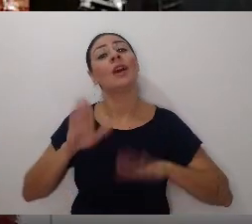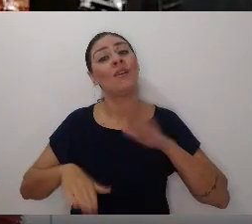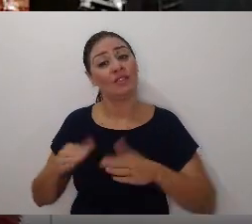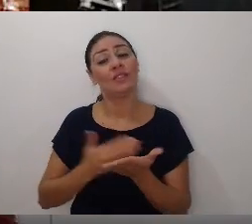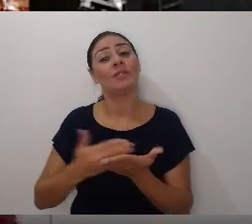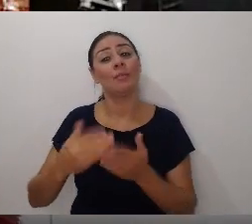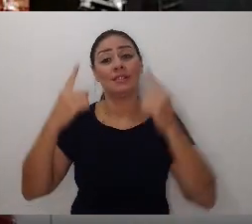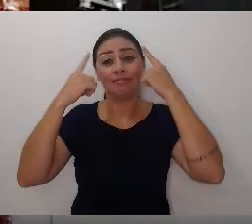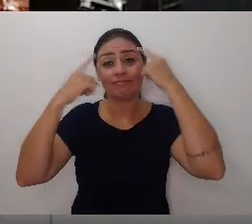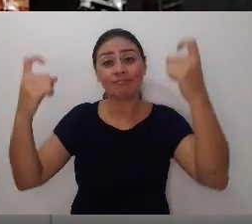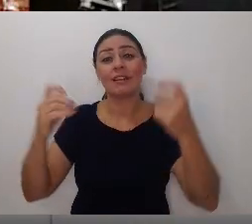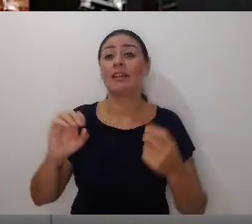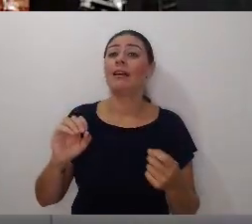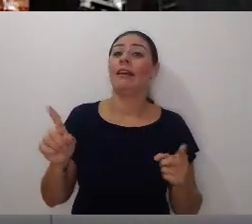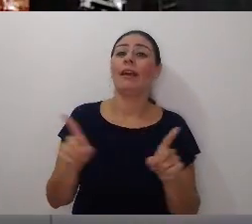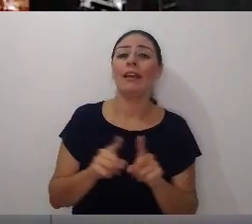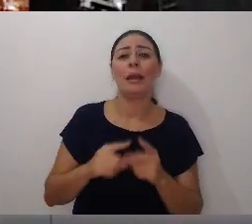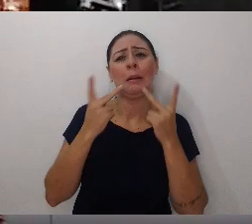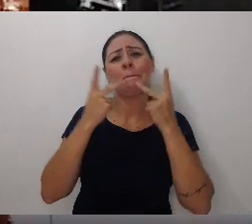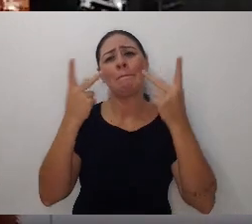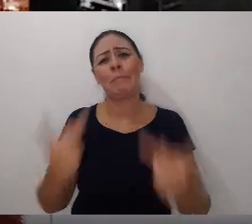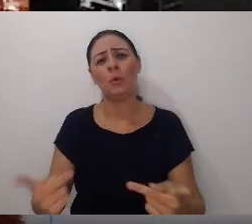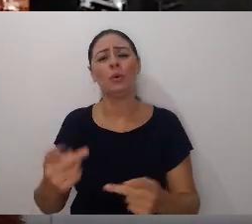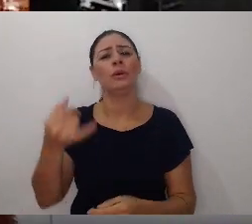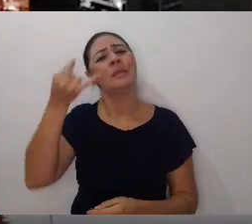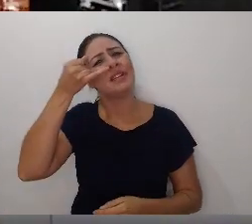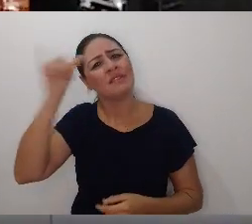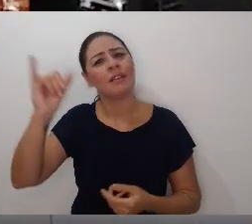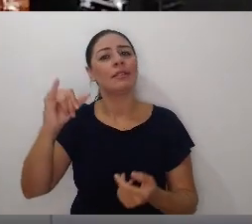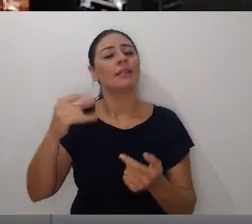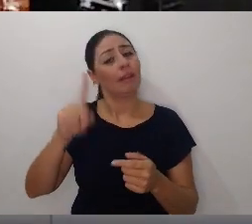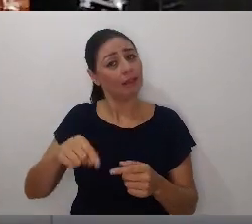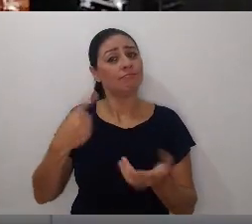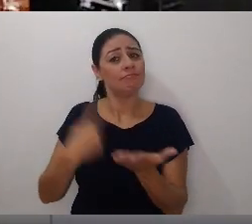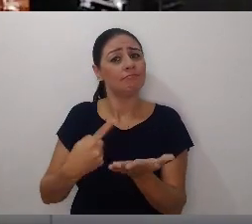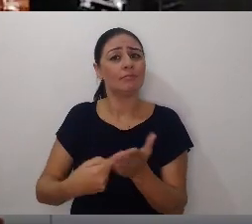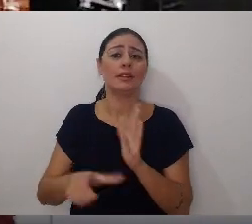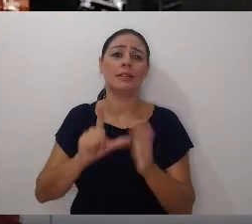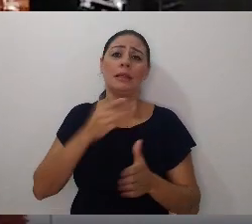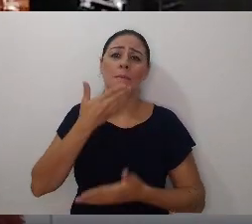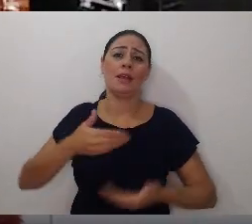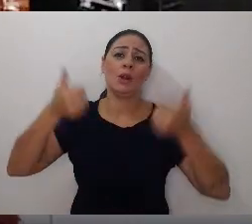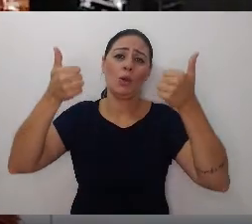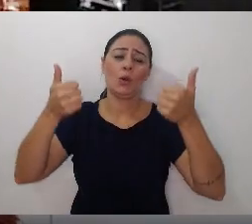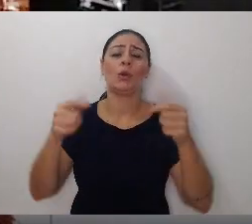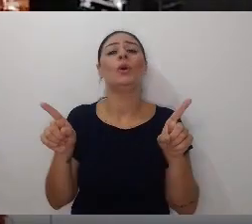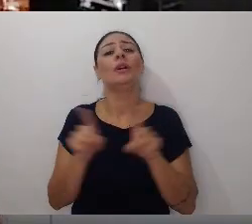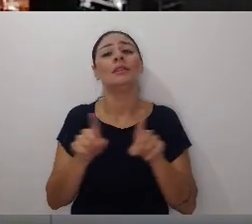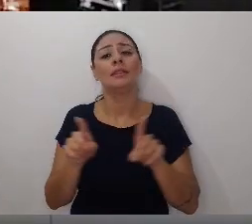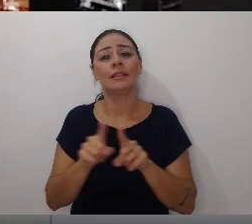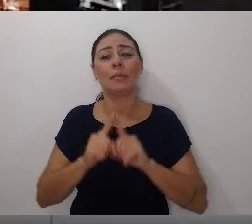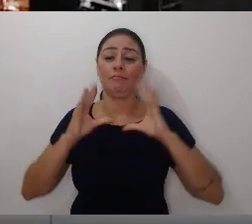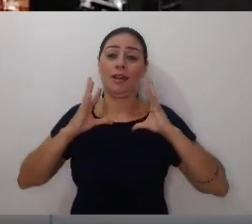vai se revoltar contra aquilo. E é a hora que muitas vezes vem as violências verbais e físicas. Vamos tentar evitar isso com